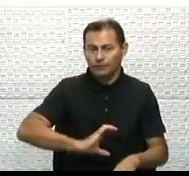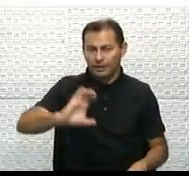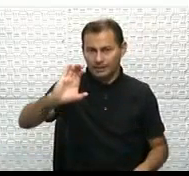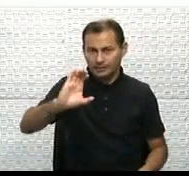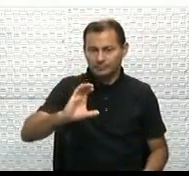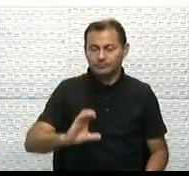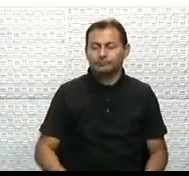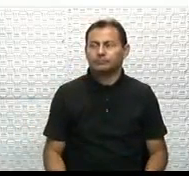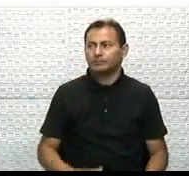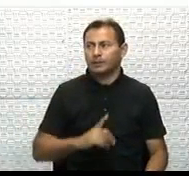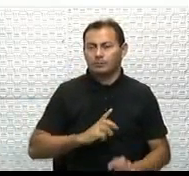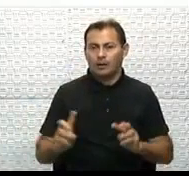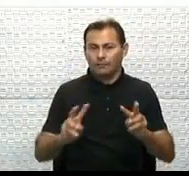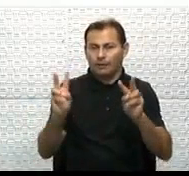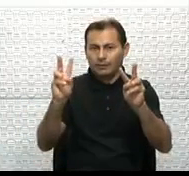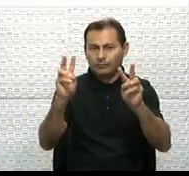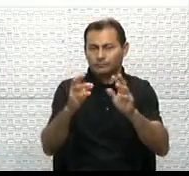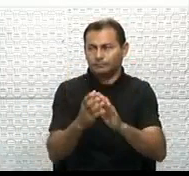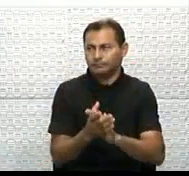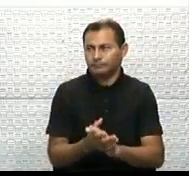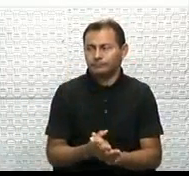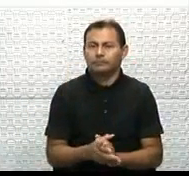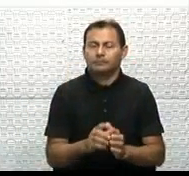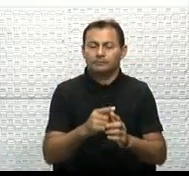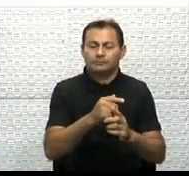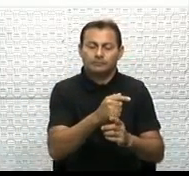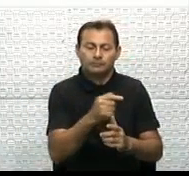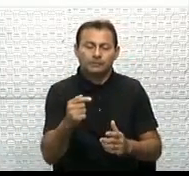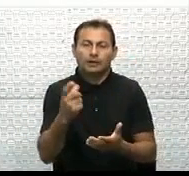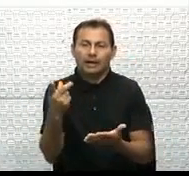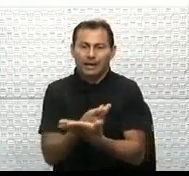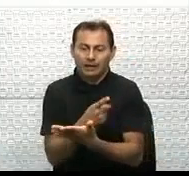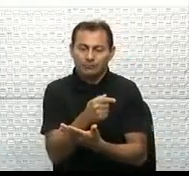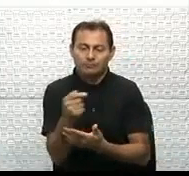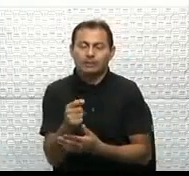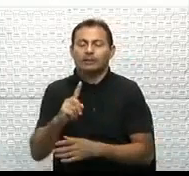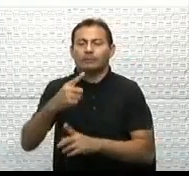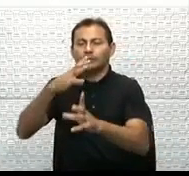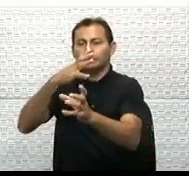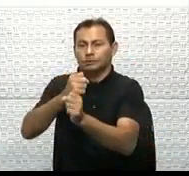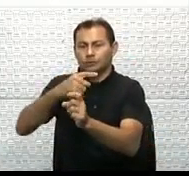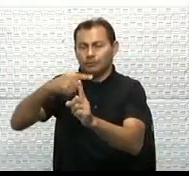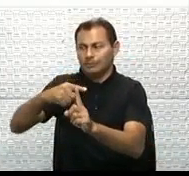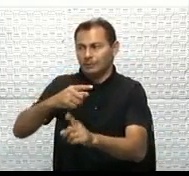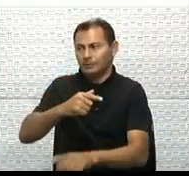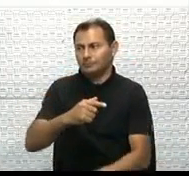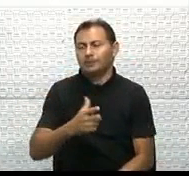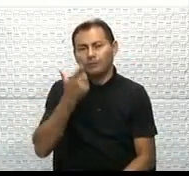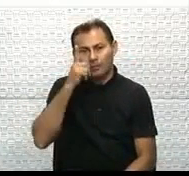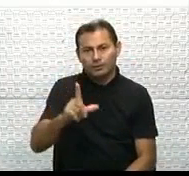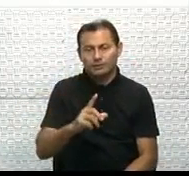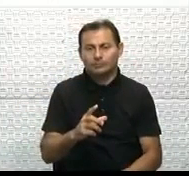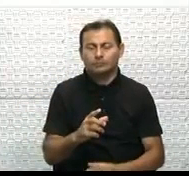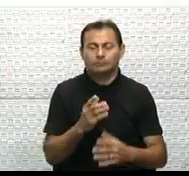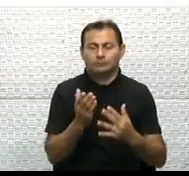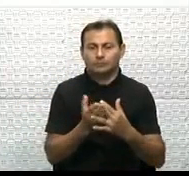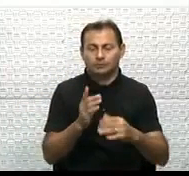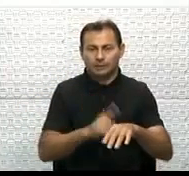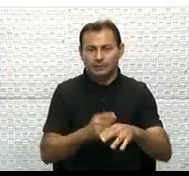confiança, temos um valor de estimativa, subtraímos o erro e depois somamos esse erro, para obtermos um